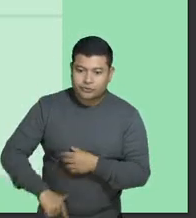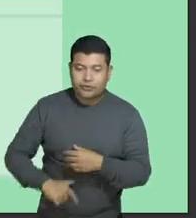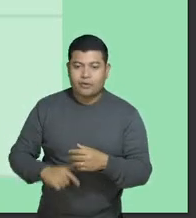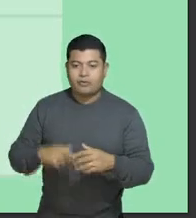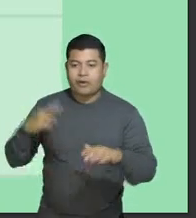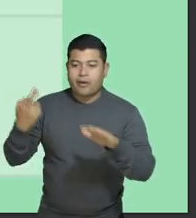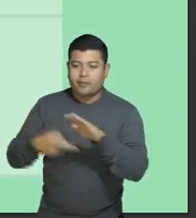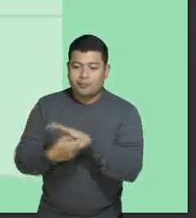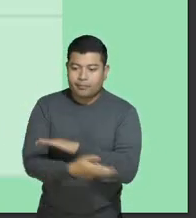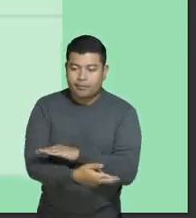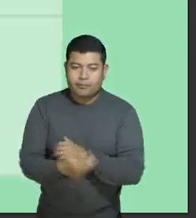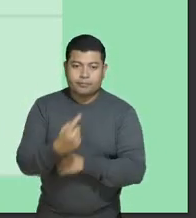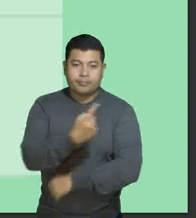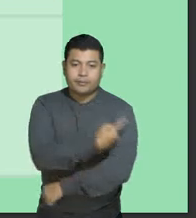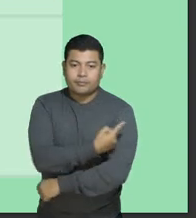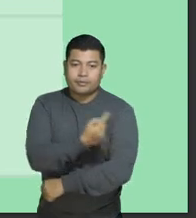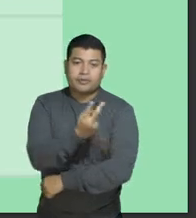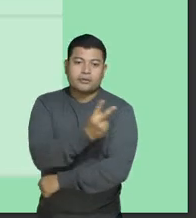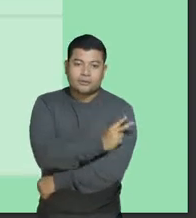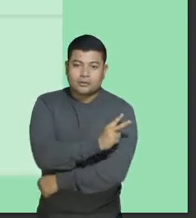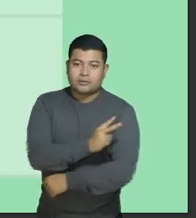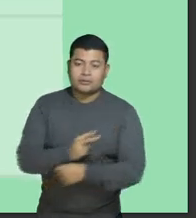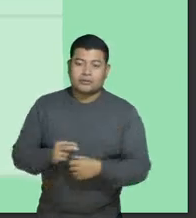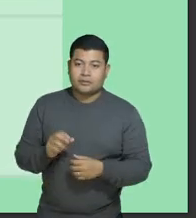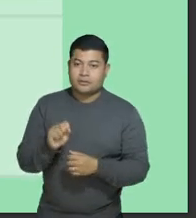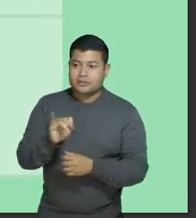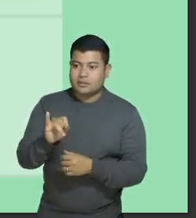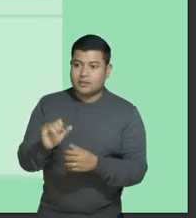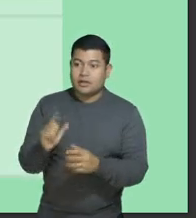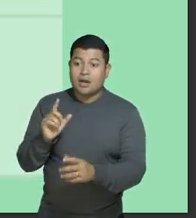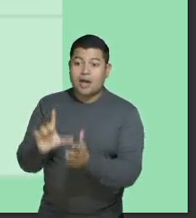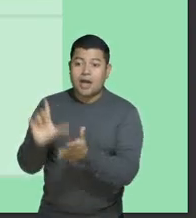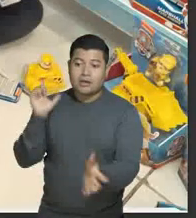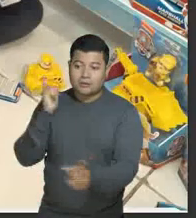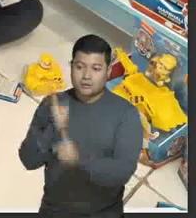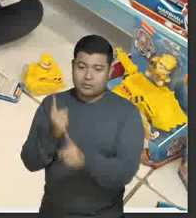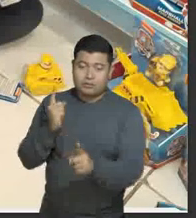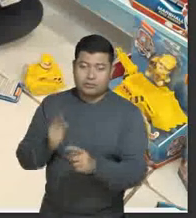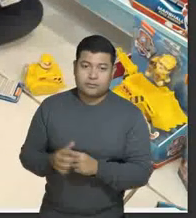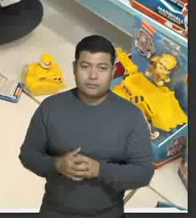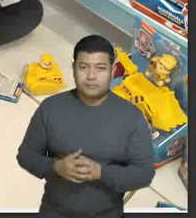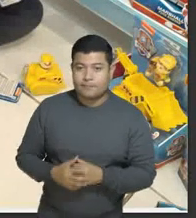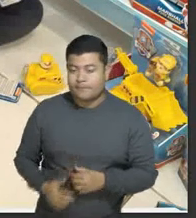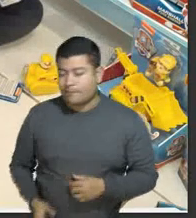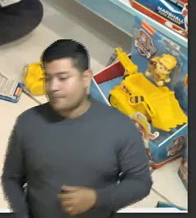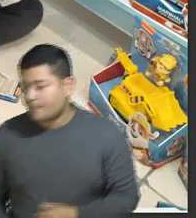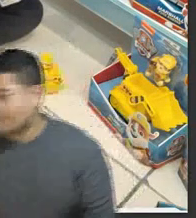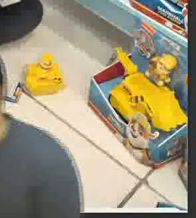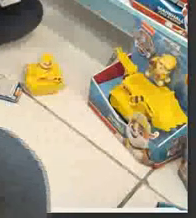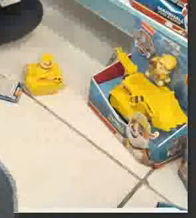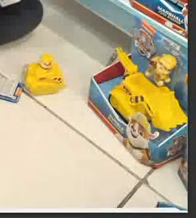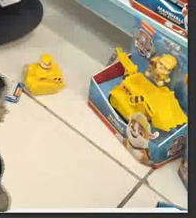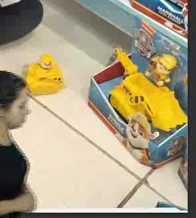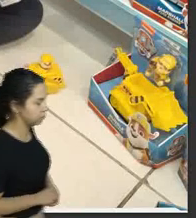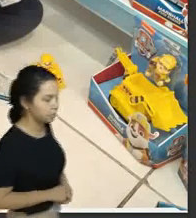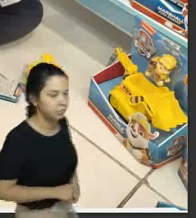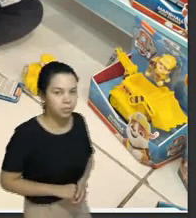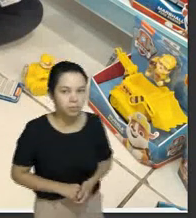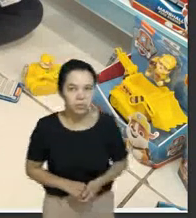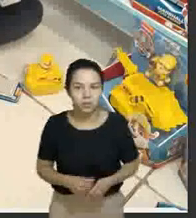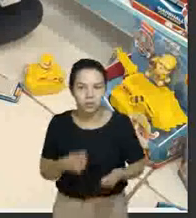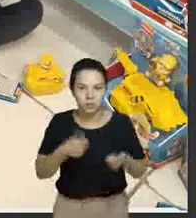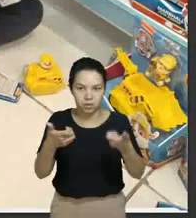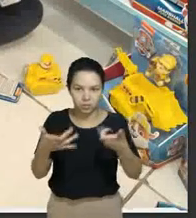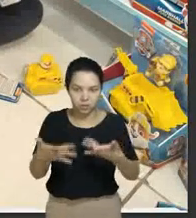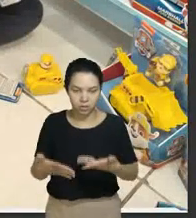esses indícios lá no início do processo de alfabetização. E aí, era isso que eu queria trazer para vocês. Aqui tem